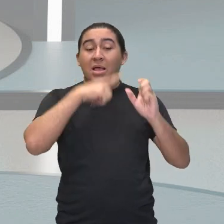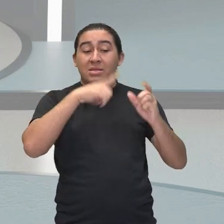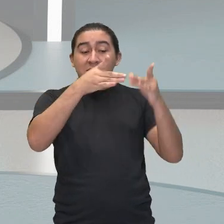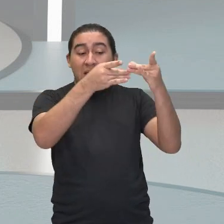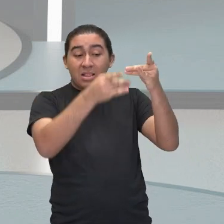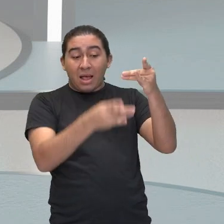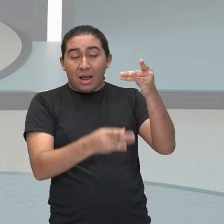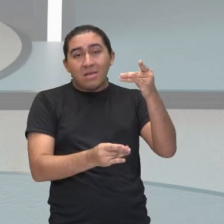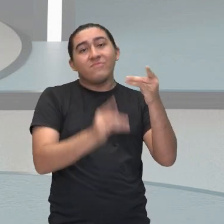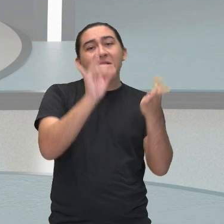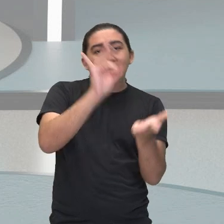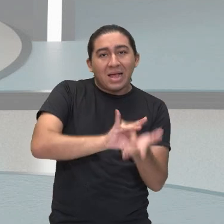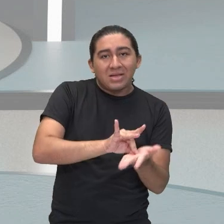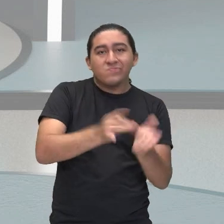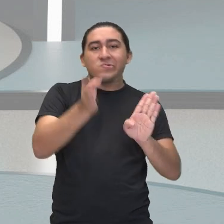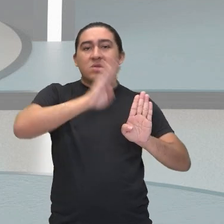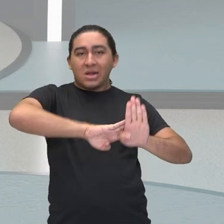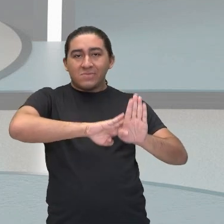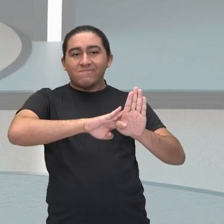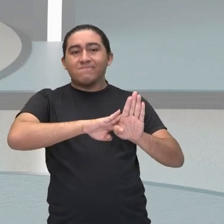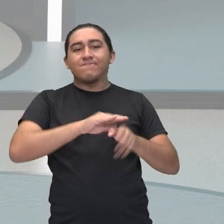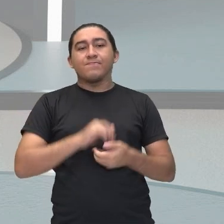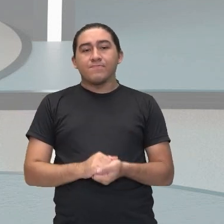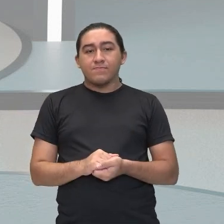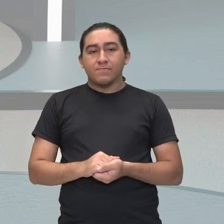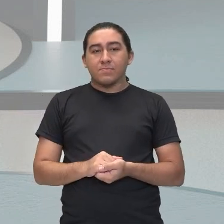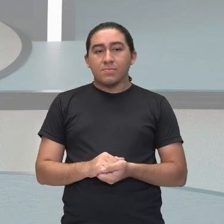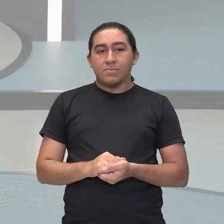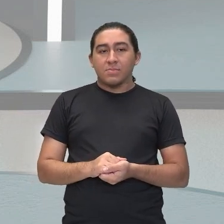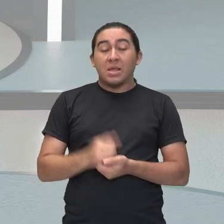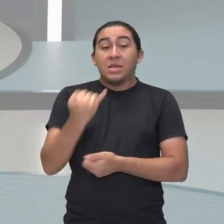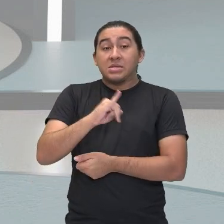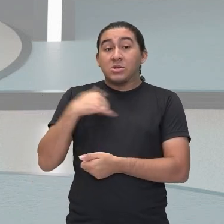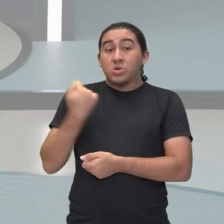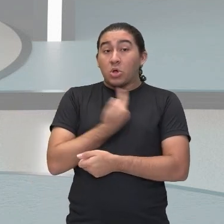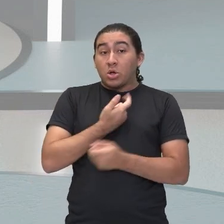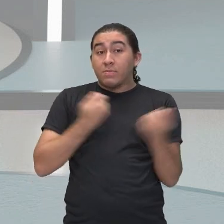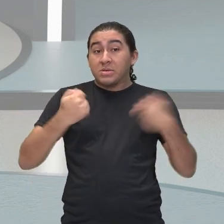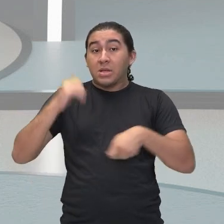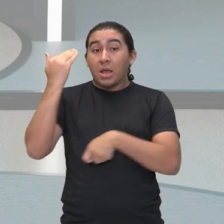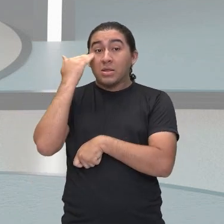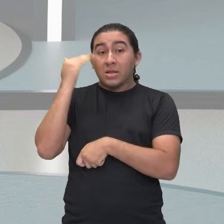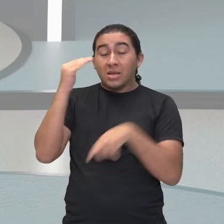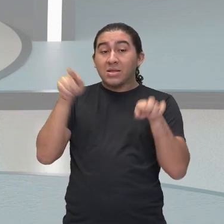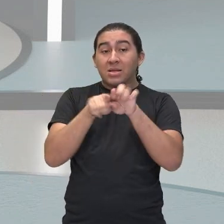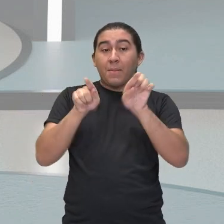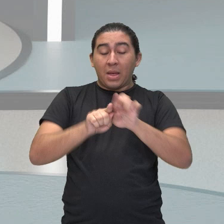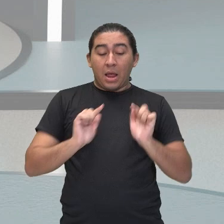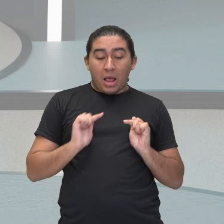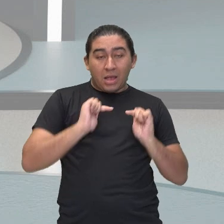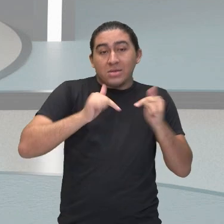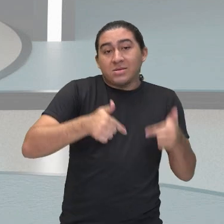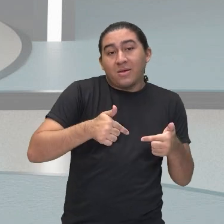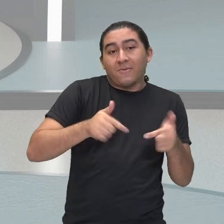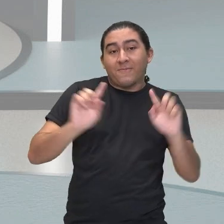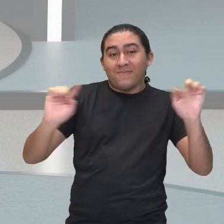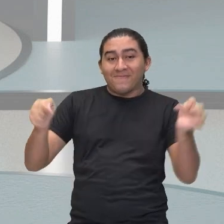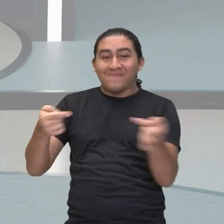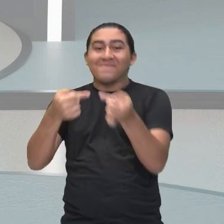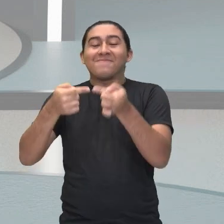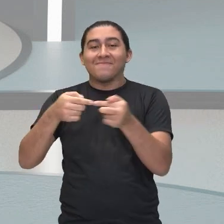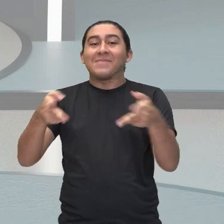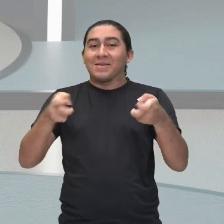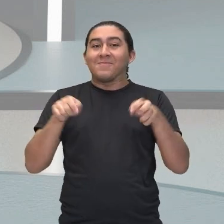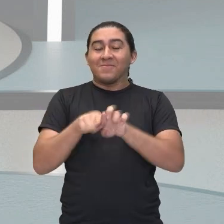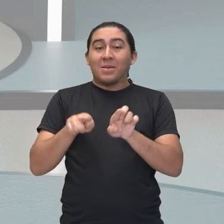sim, cada vez que passamos a nos entender, a nos debruçar sobre isso, percebemos que é um